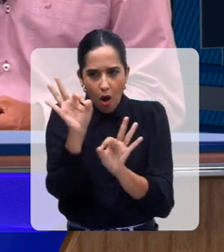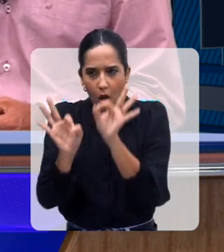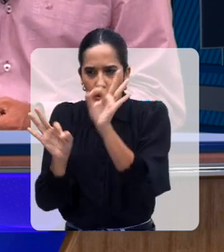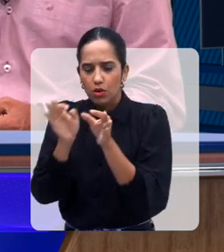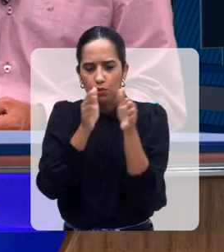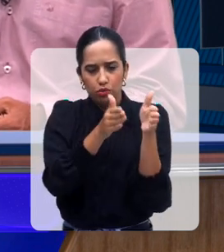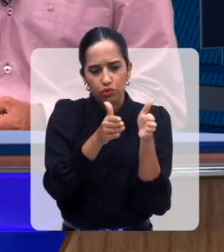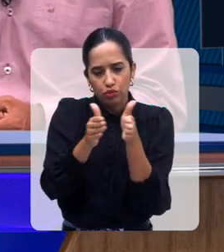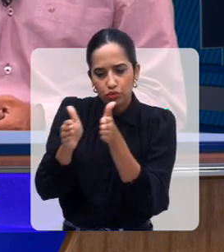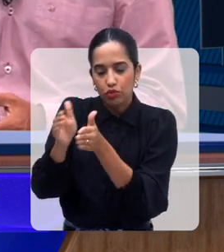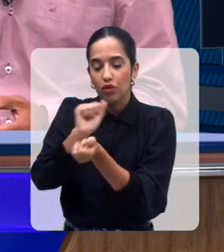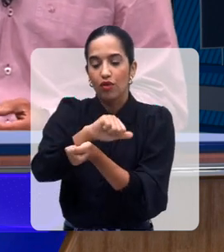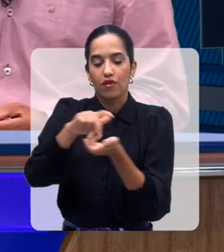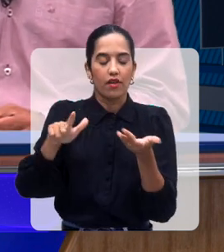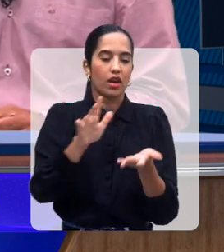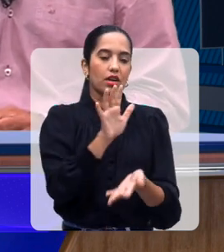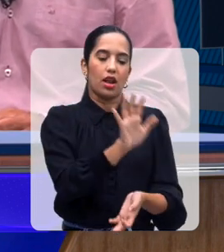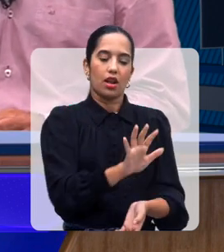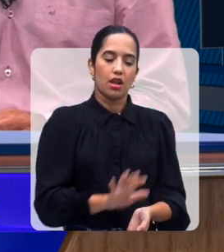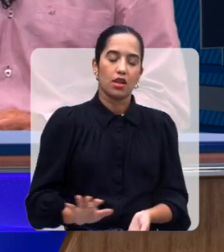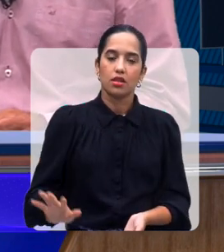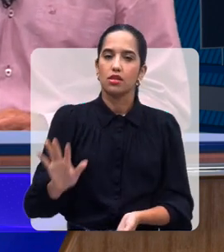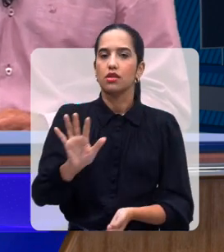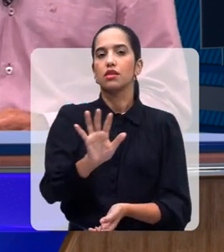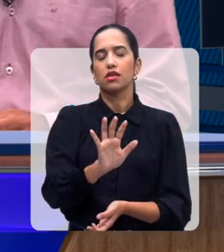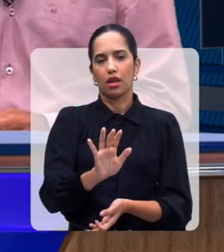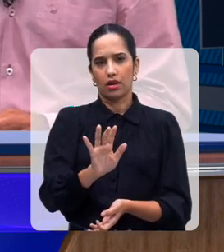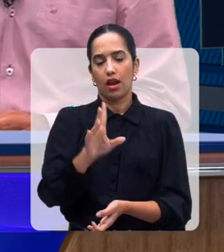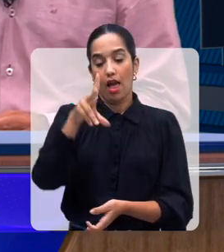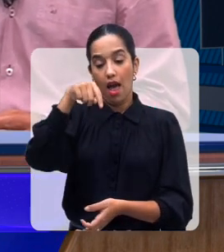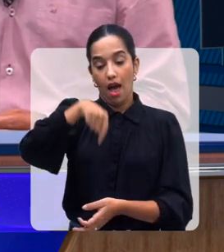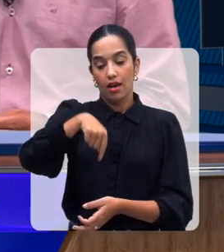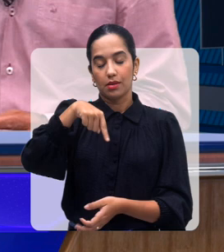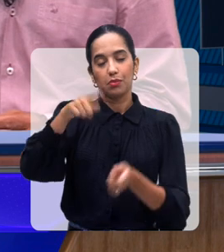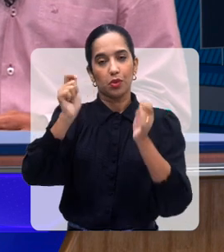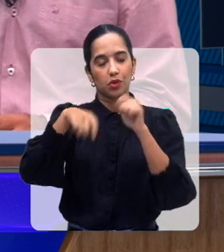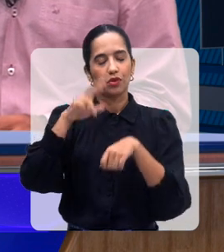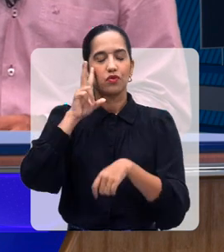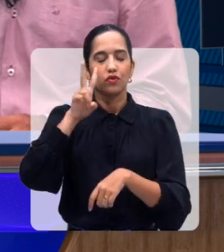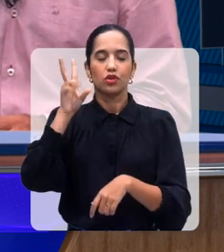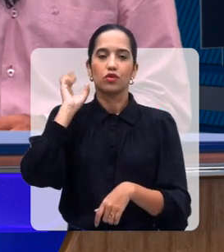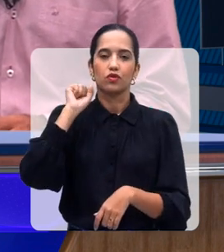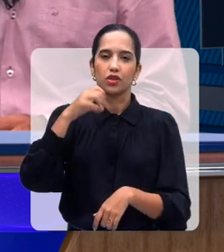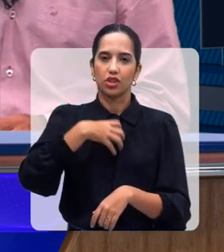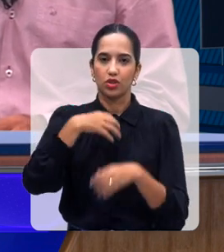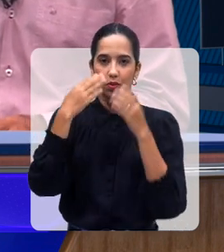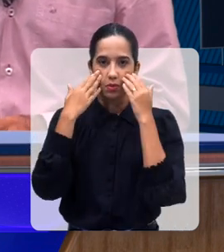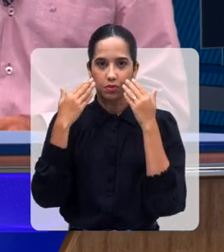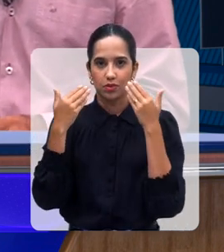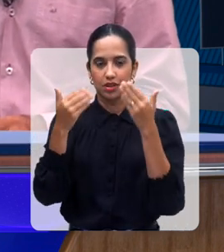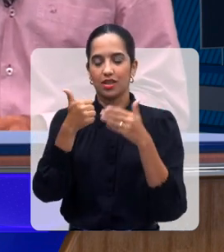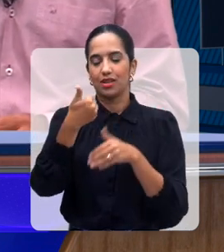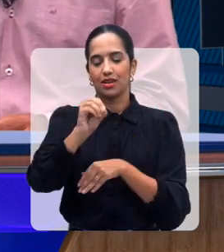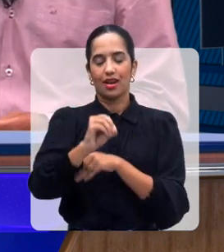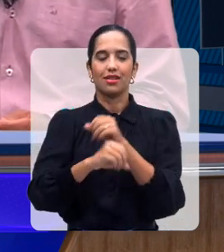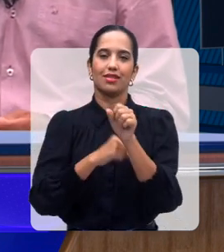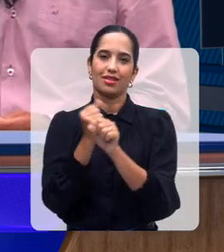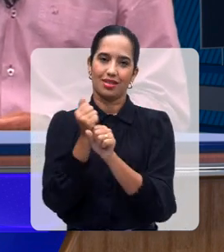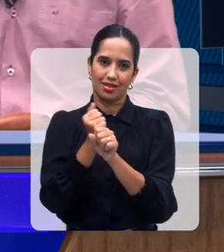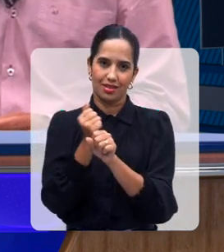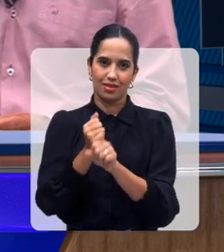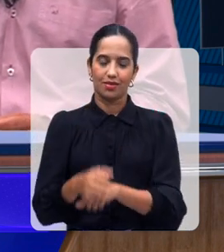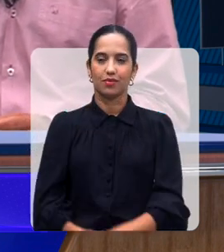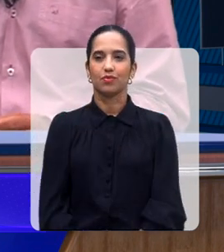por vários outros setores aqui que permite que o Ver, Ouvir, Sentir esteja no ar durante 10